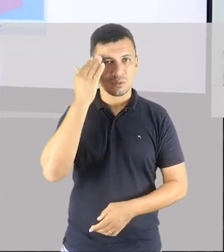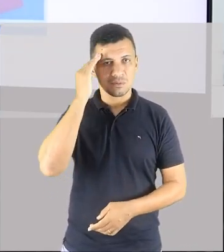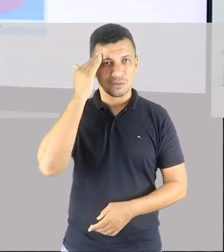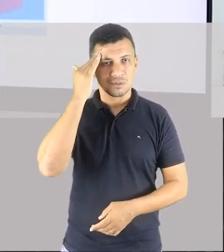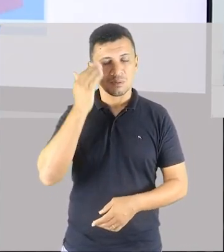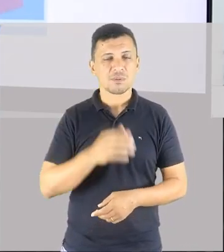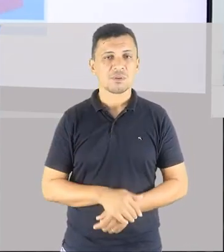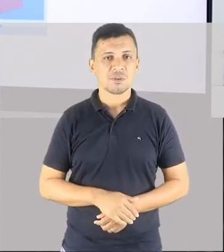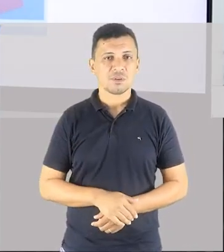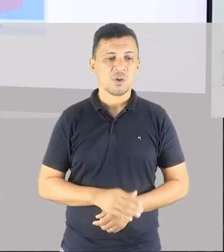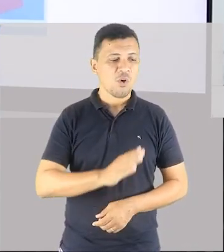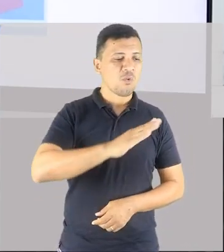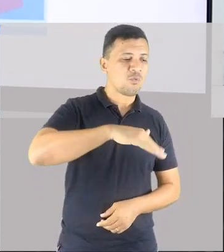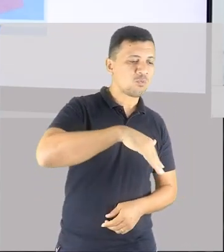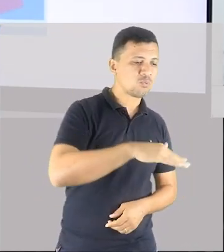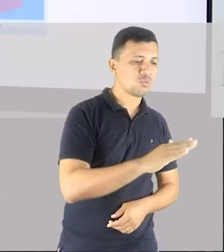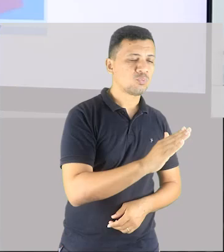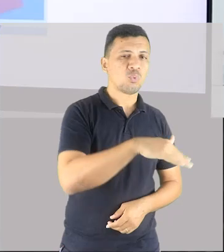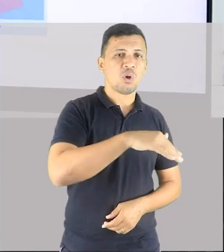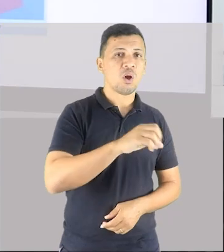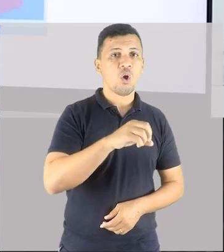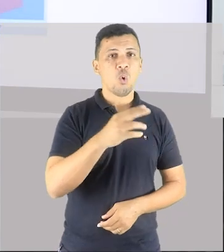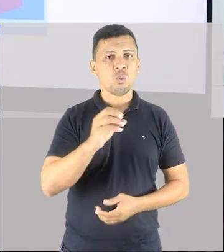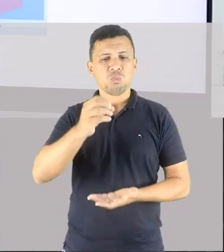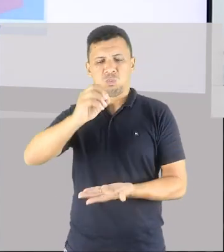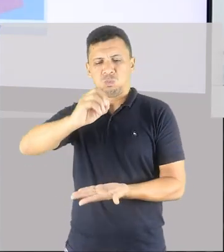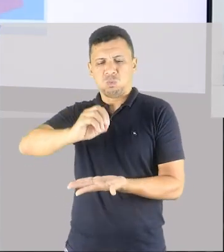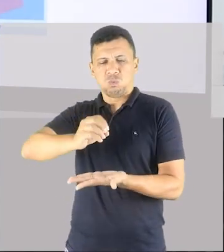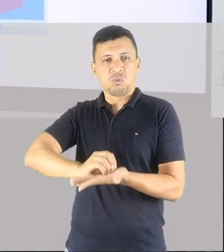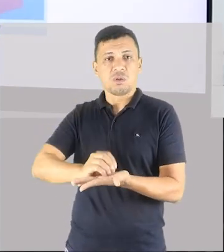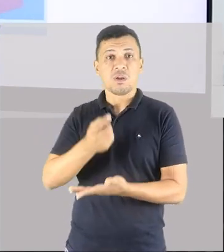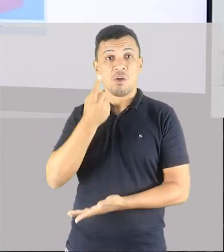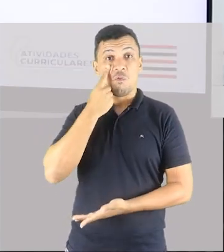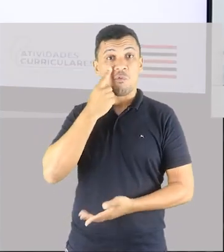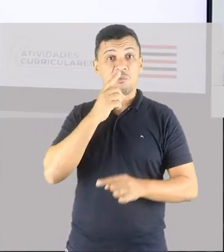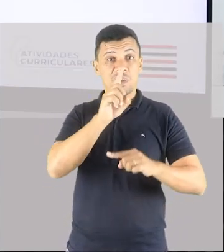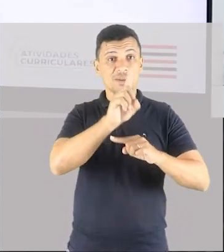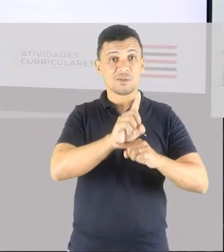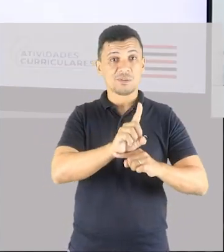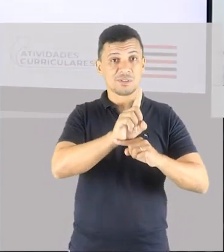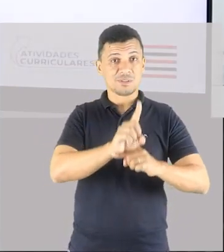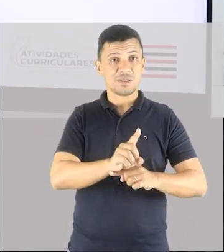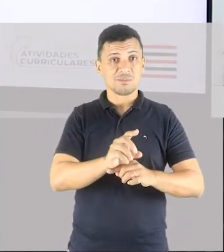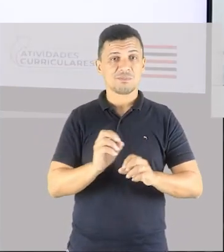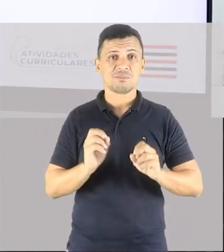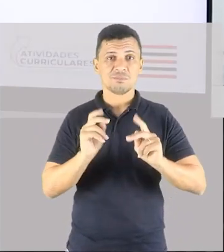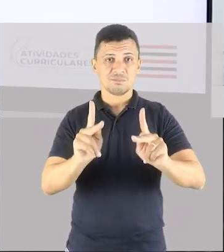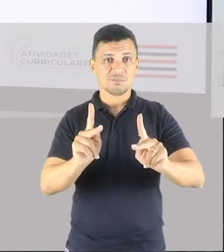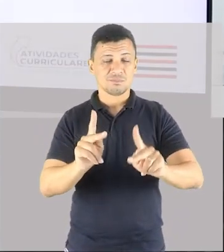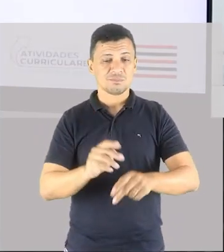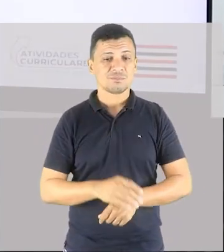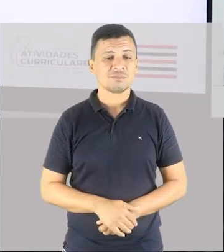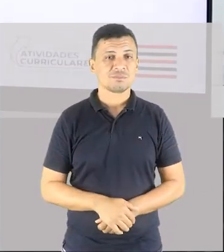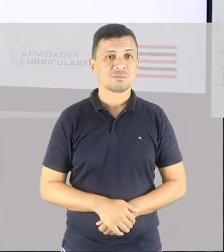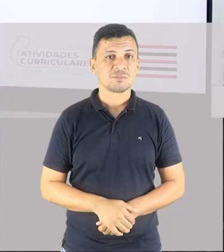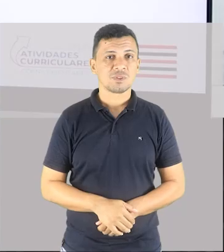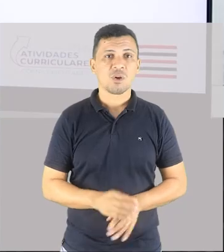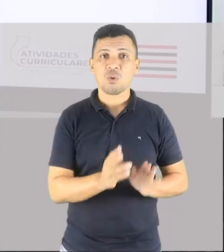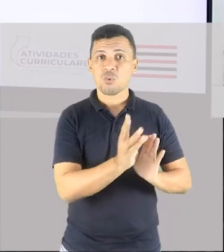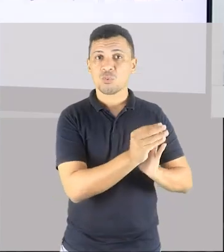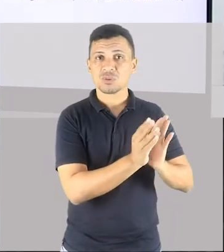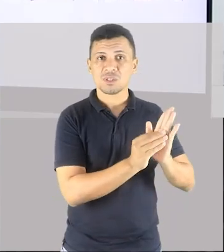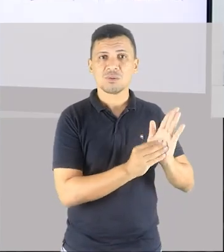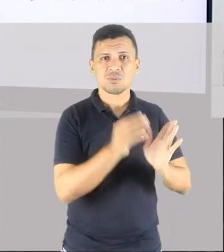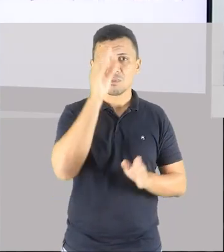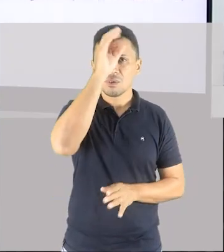Para saber se flutua ou se afunda, basta ver as densidades. Tá bom? Belezinha. Agora é só para a gente fixar o